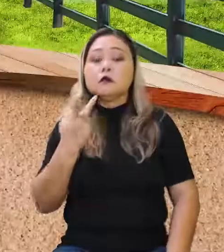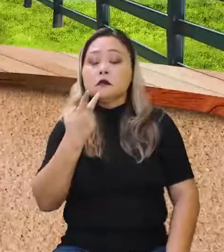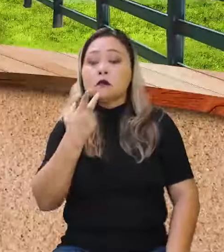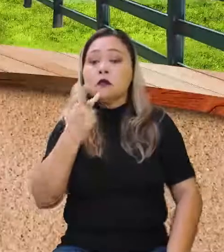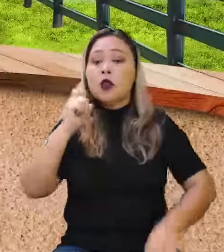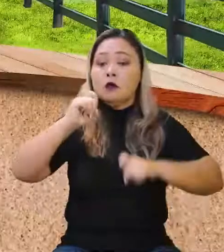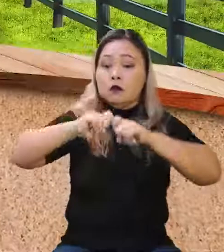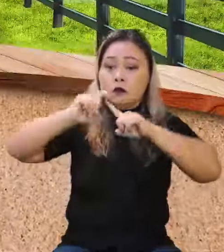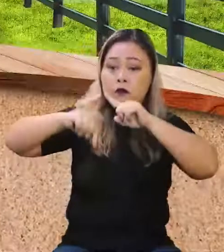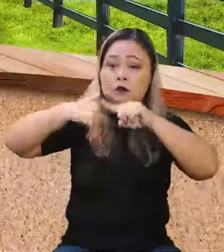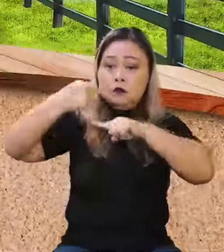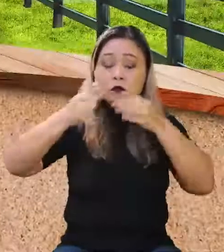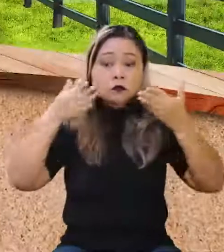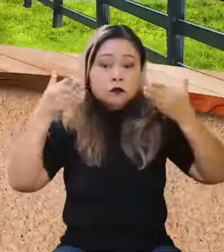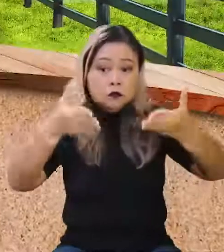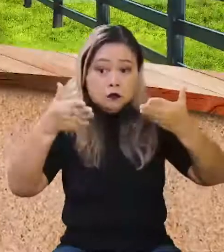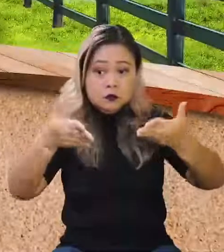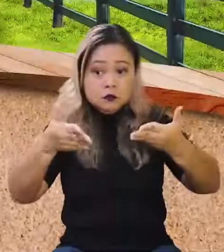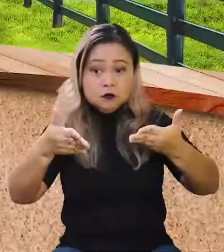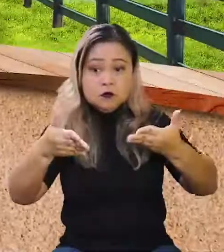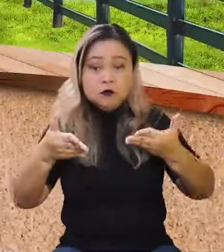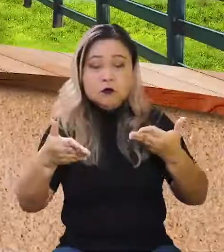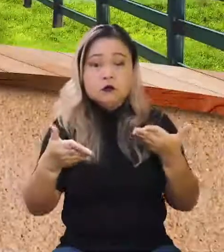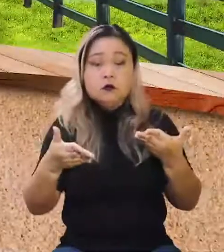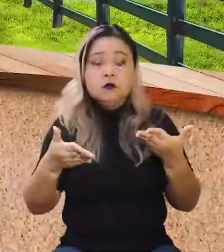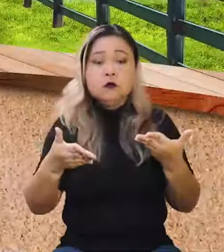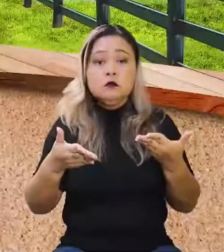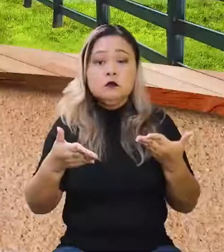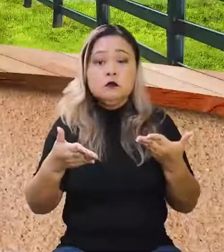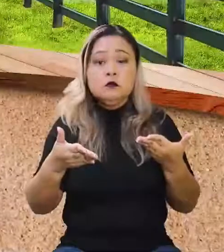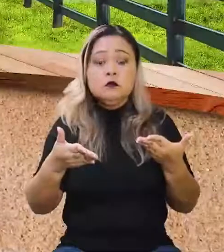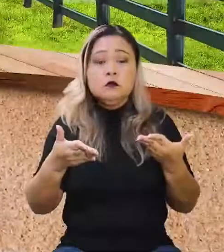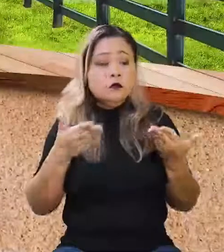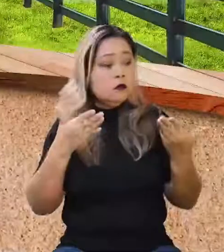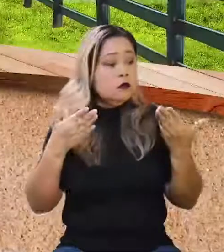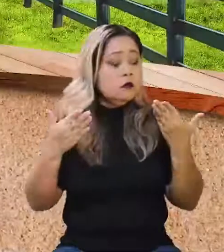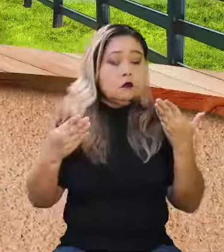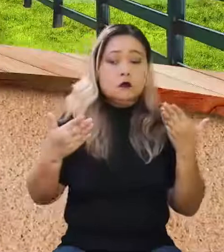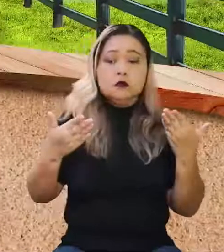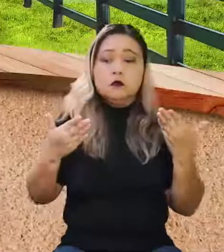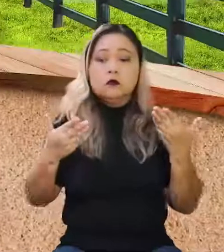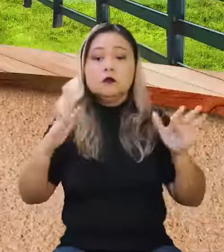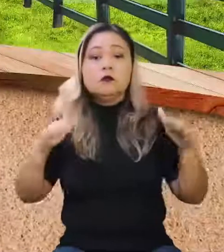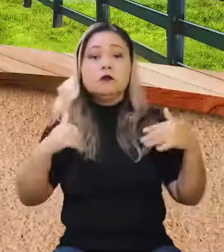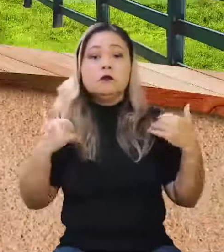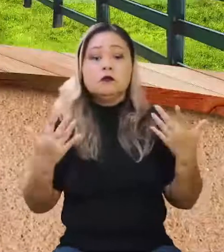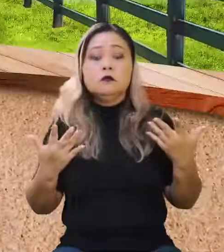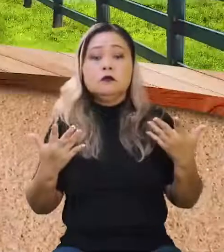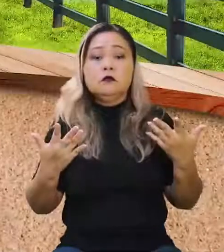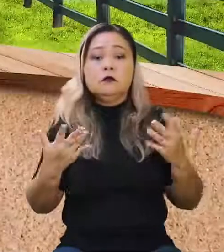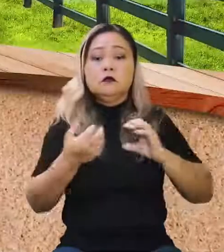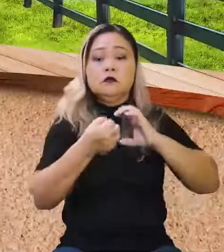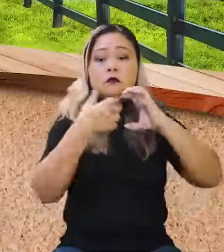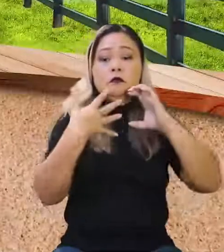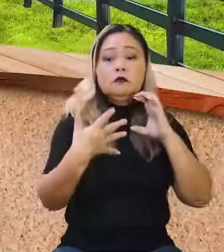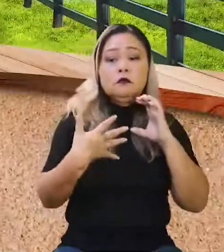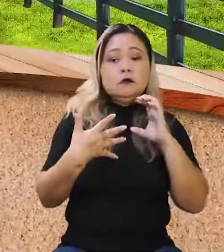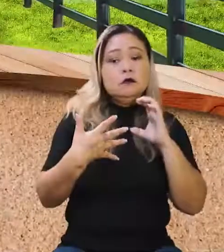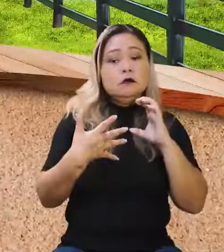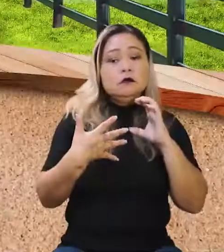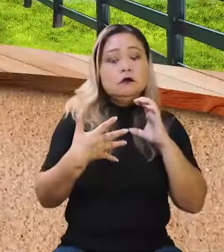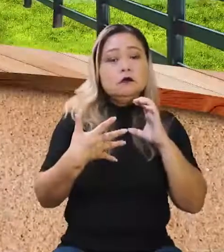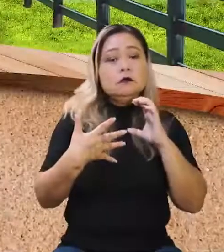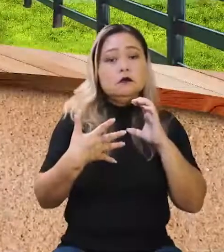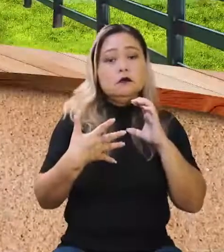sobre reprodução, só de reprodutores, então vamos fazer um parâmetro. Quais seriam as